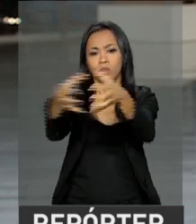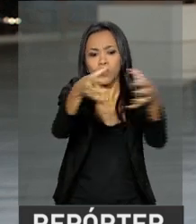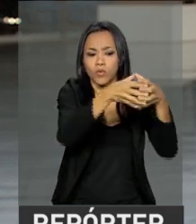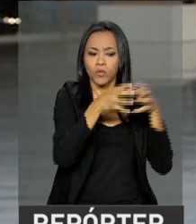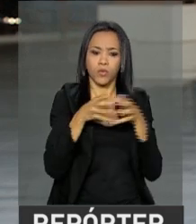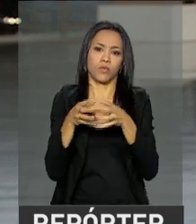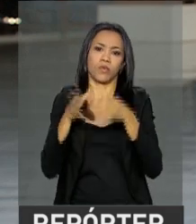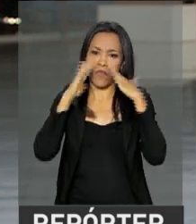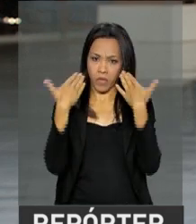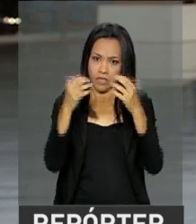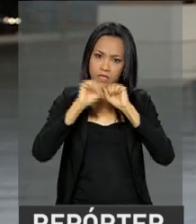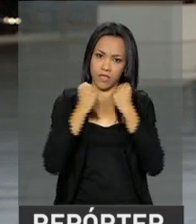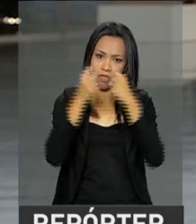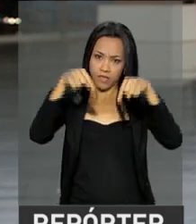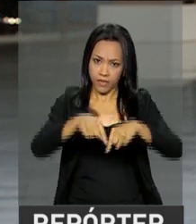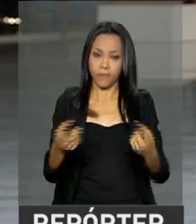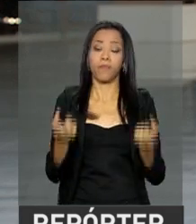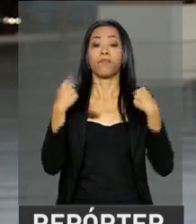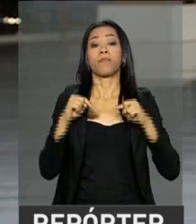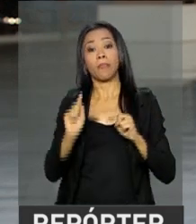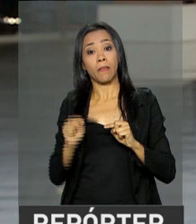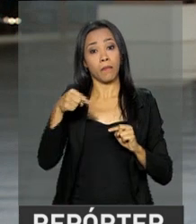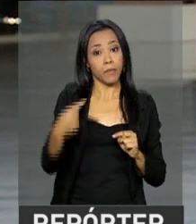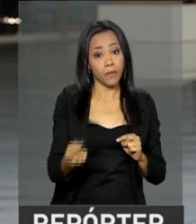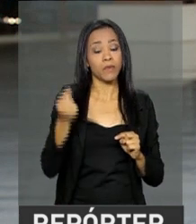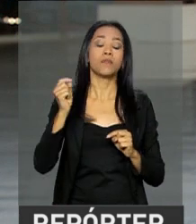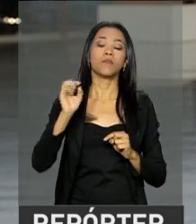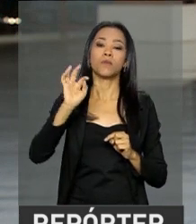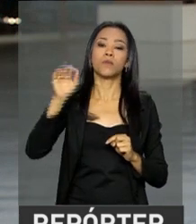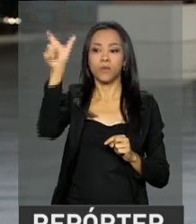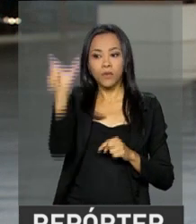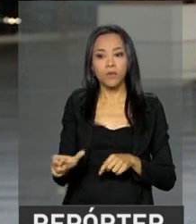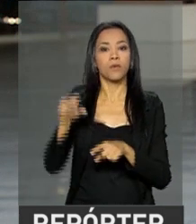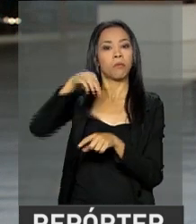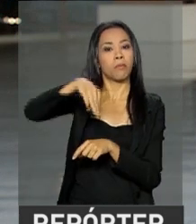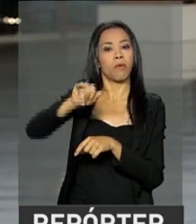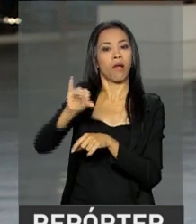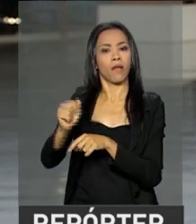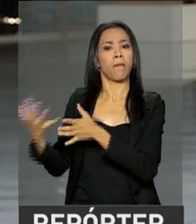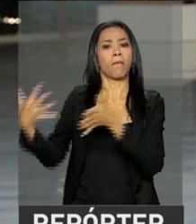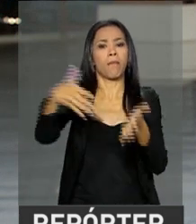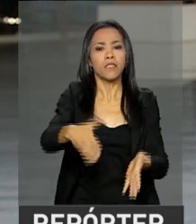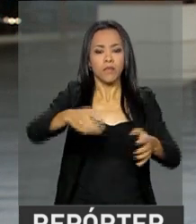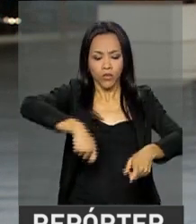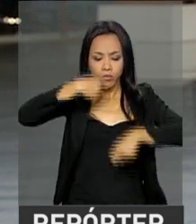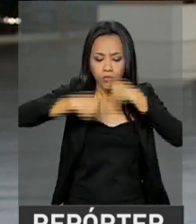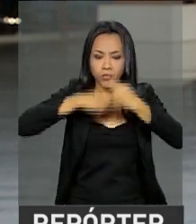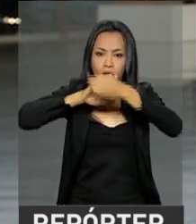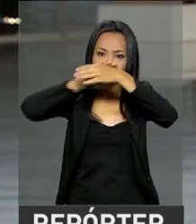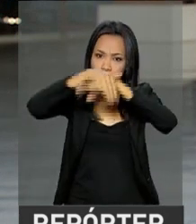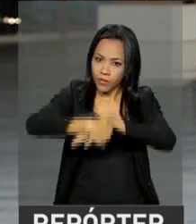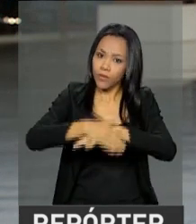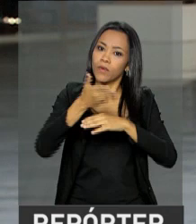outras instituições E aí em seguida o presidente em exercício participa de jantar organizado pelo diretor de redação